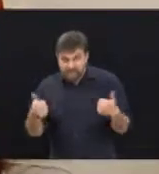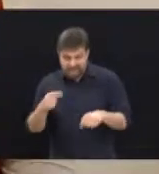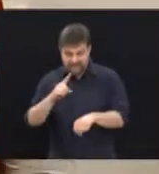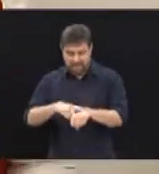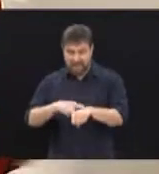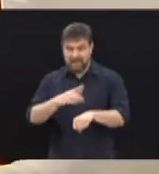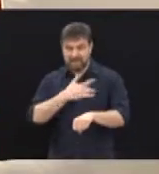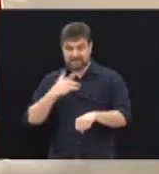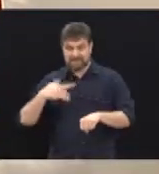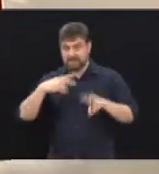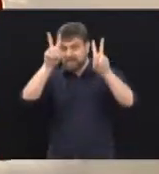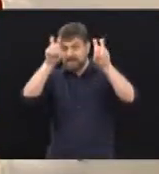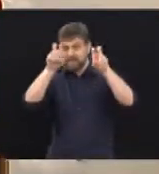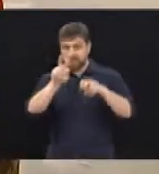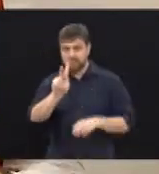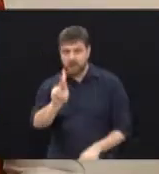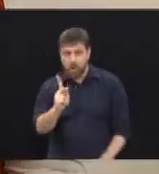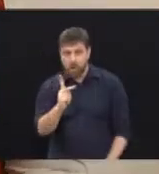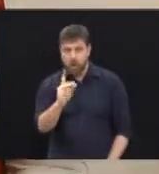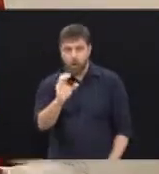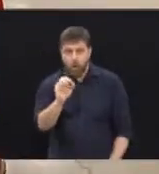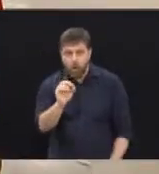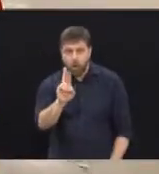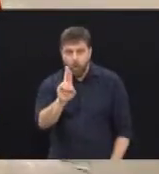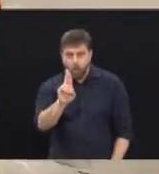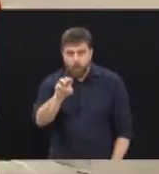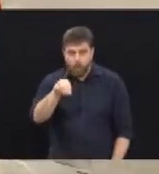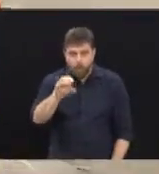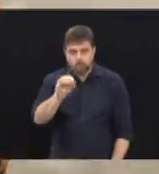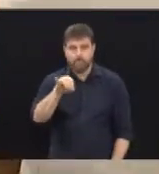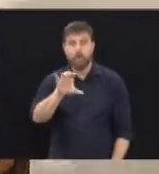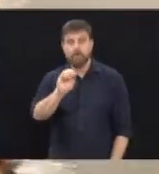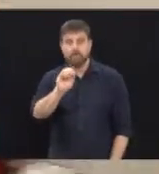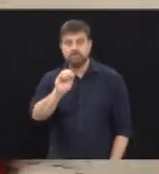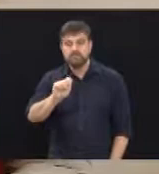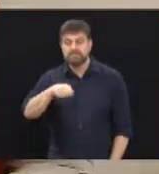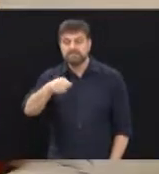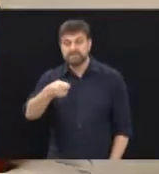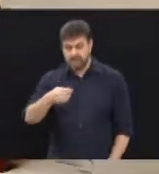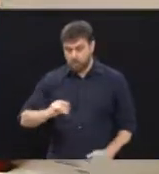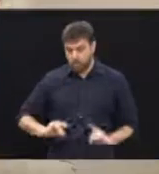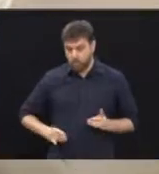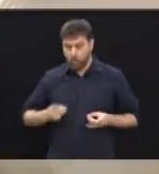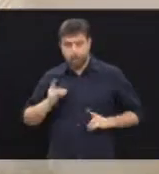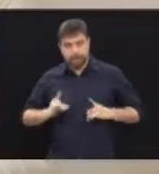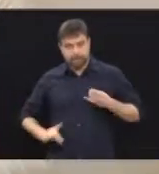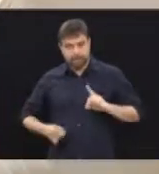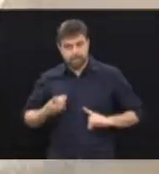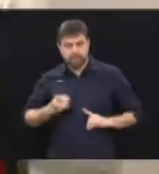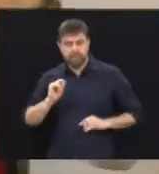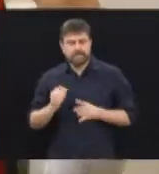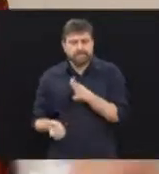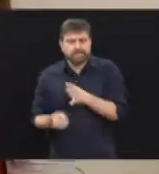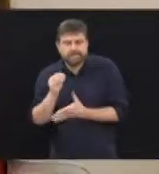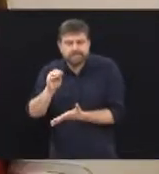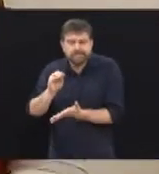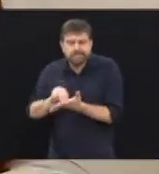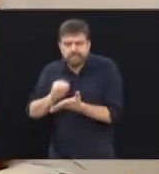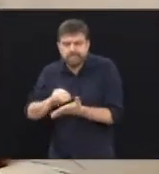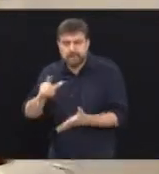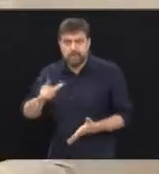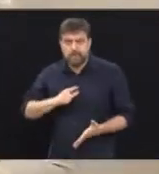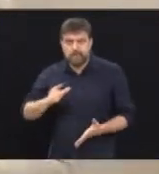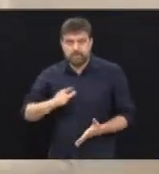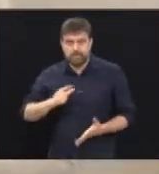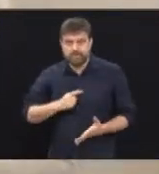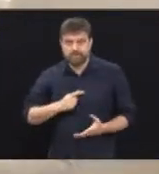Olá, esse é o Momento Saúde e hoje nós vamos falar sobre hormônios, a importância deles, o que são os hormônios, o que faz a falta ou o excesso dos